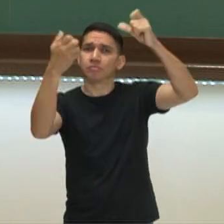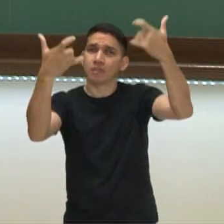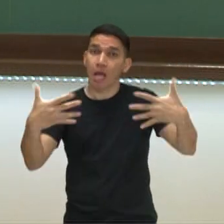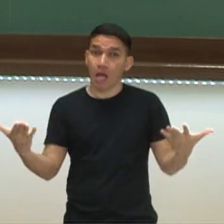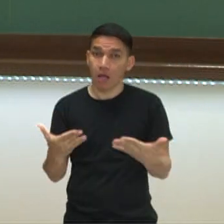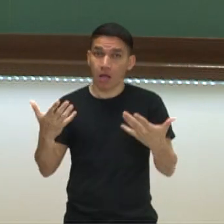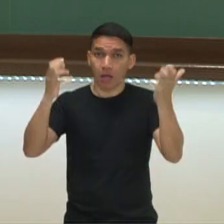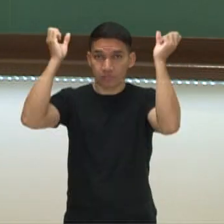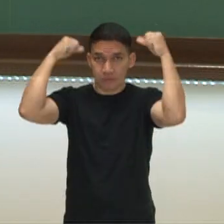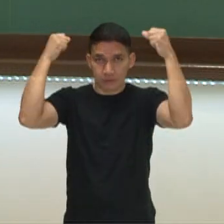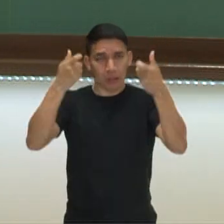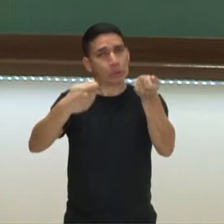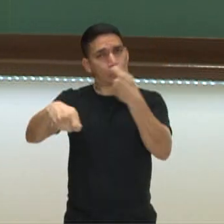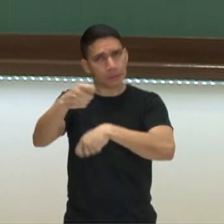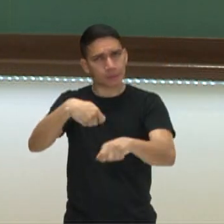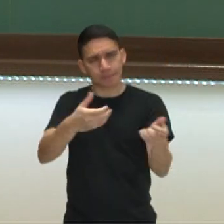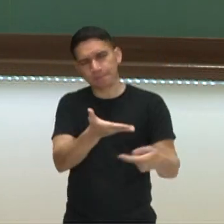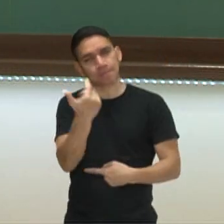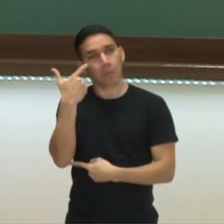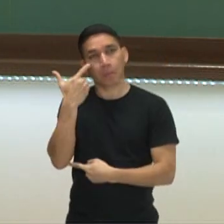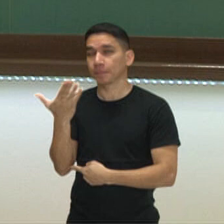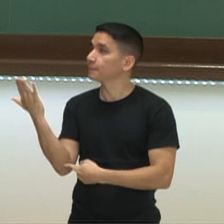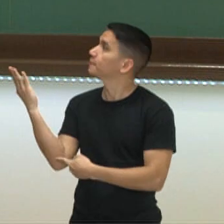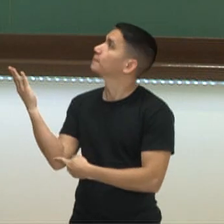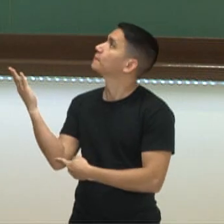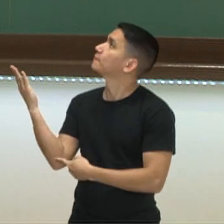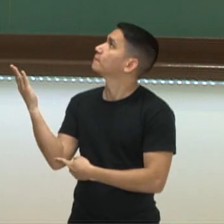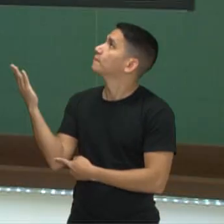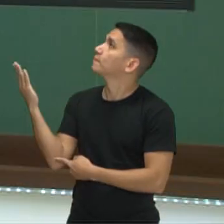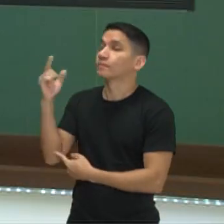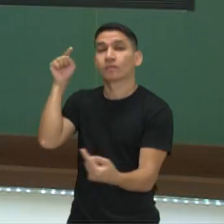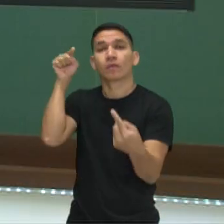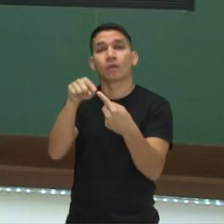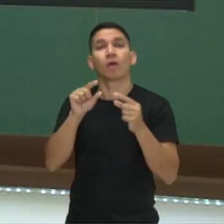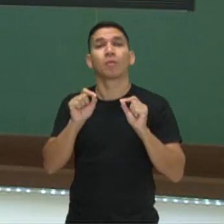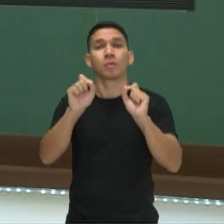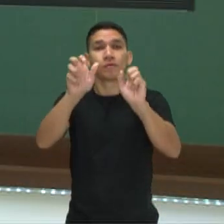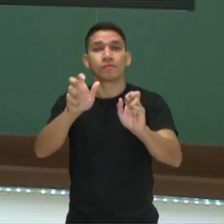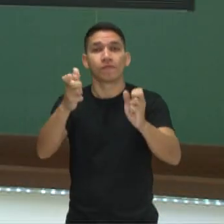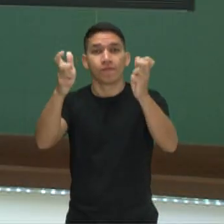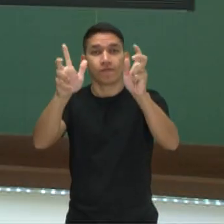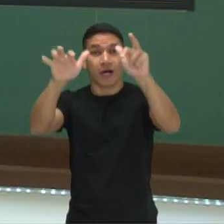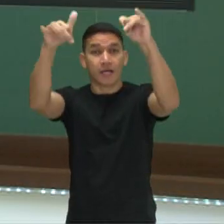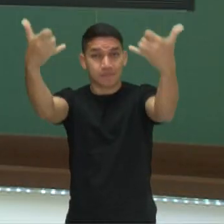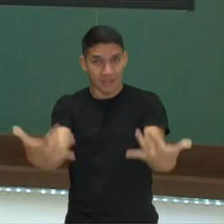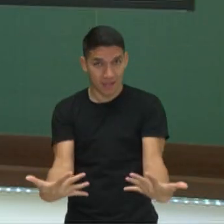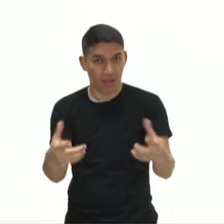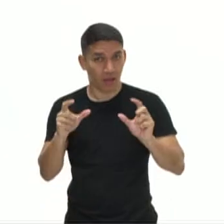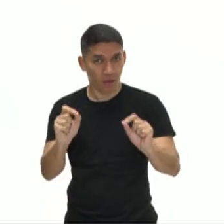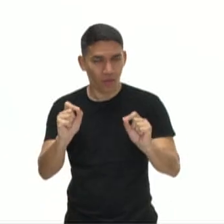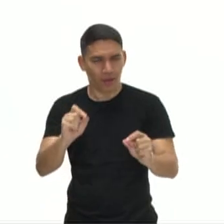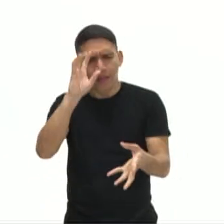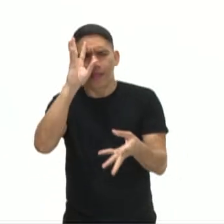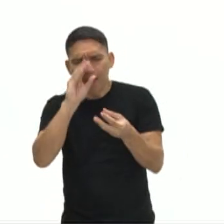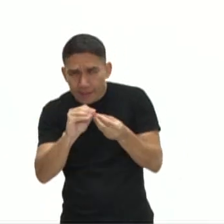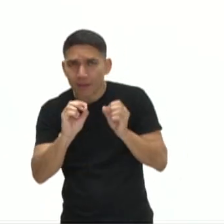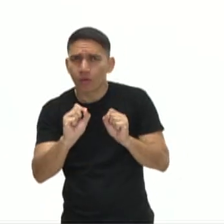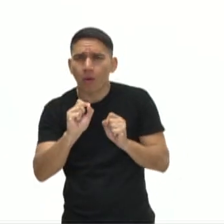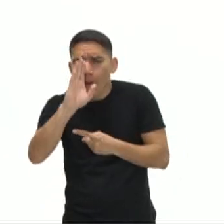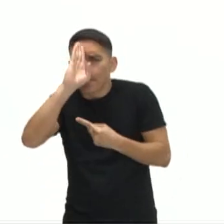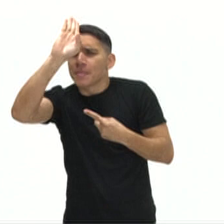acompanhe conosco então esta aula sobre a economia. E o nosso objetivo então é compreender então as